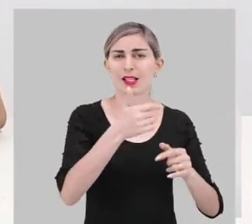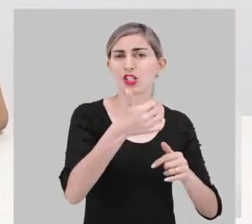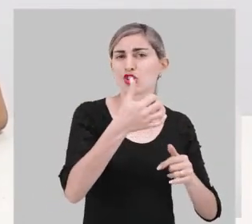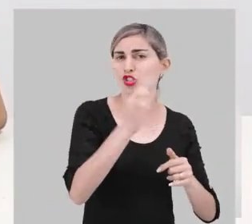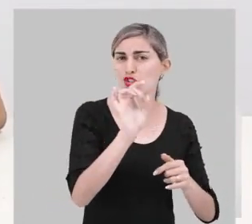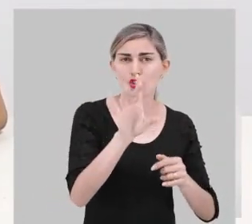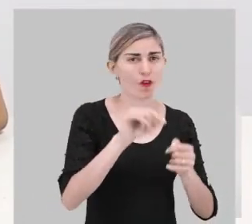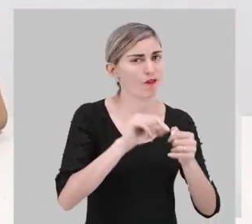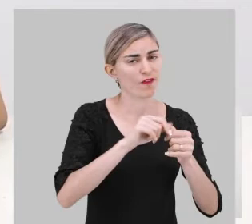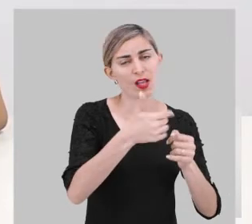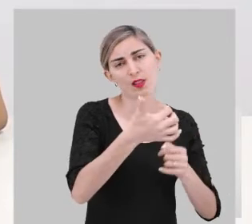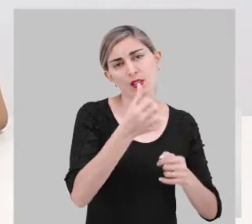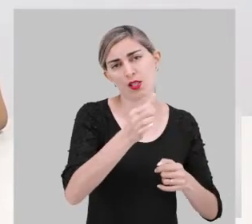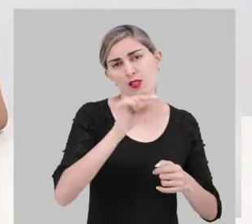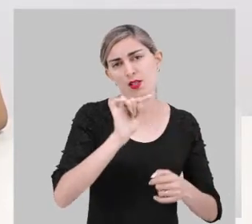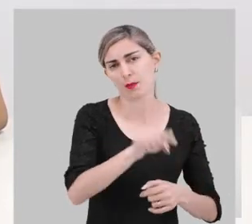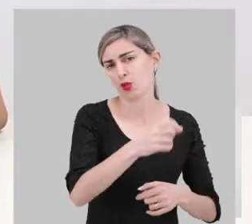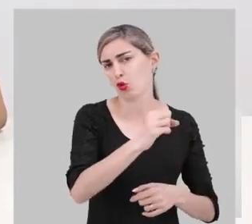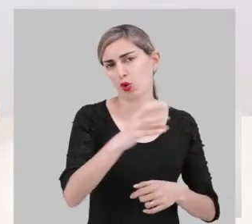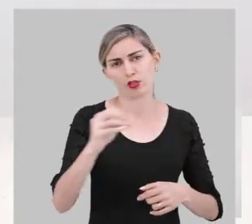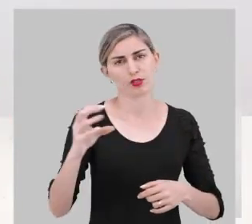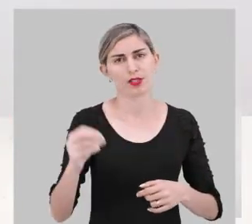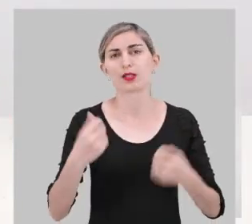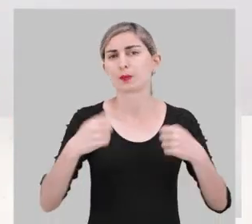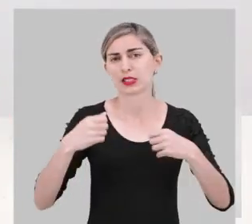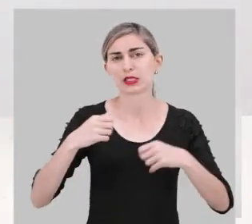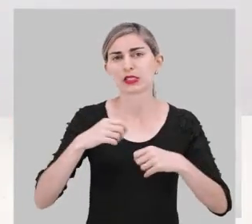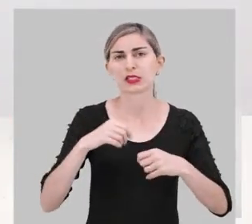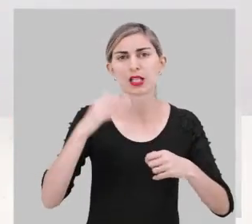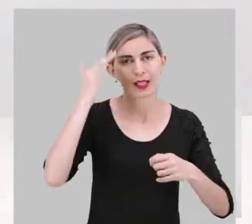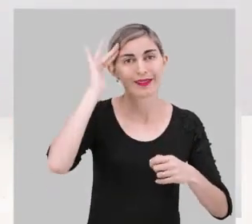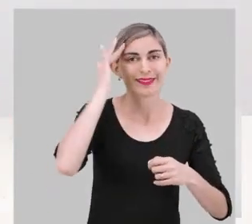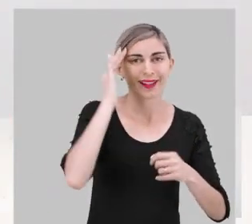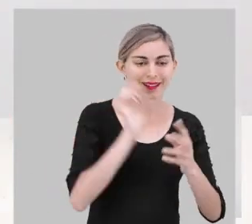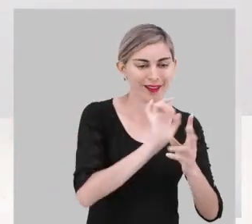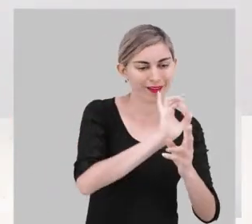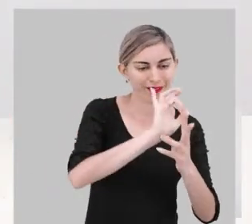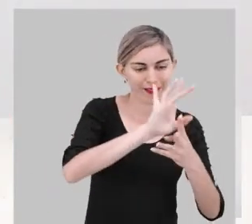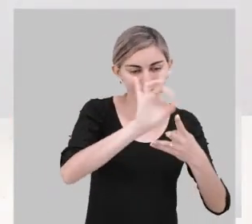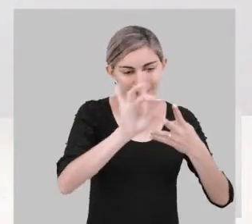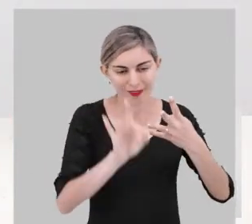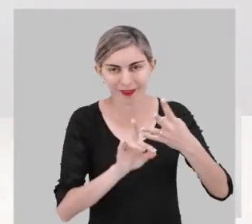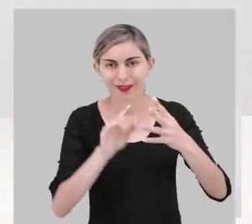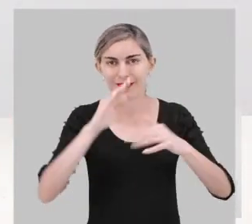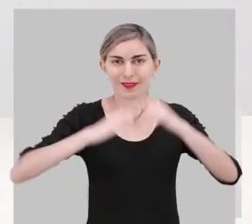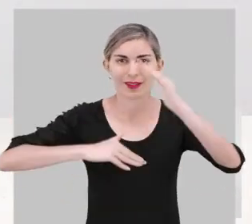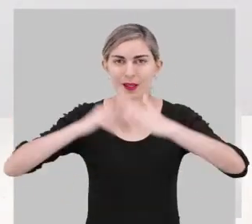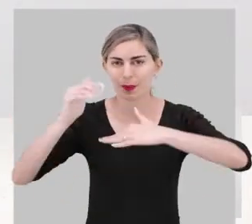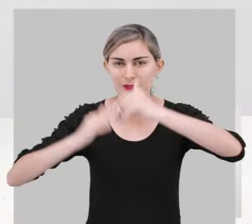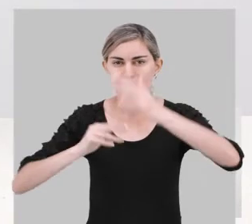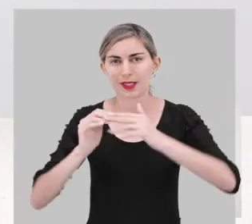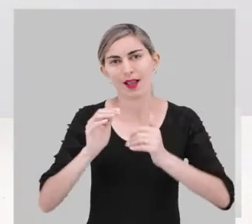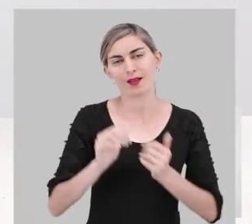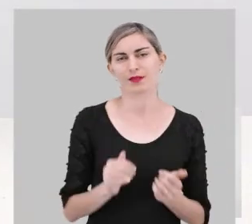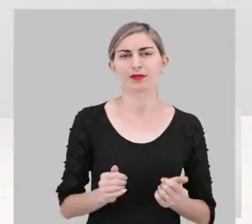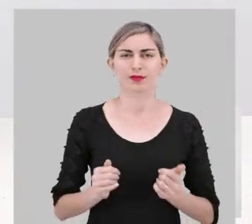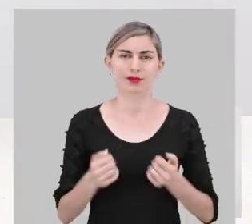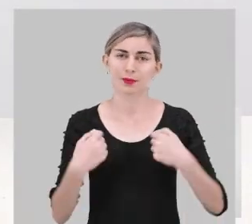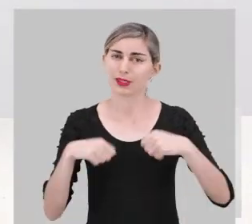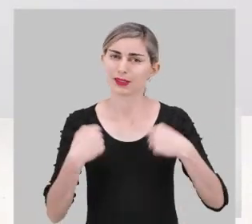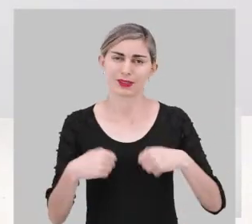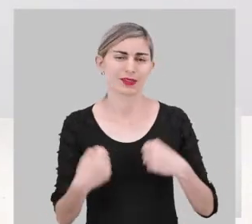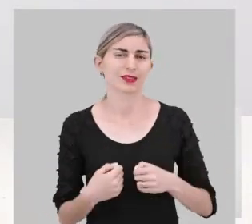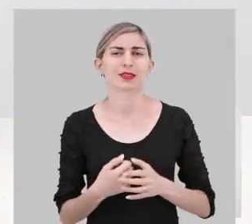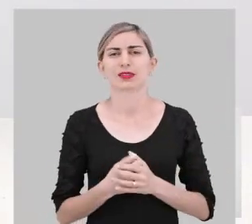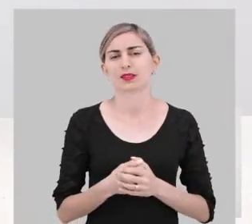apenas 16.800. Então, eu tenho que considerar a capacidade pela área que é gargalo, pelas etapas da minha produção que